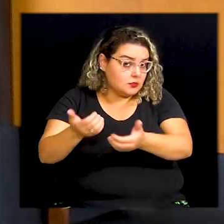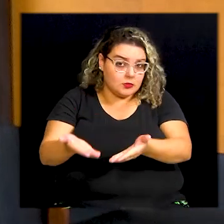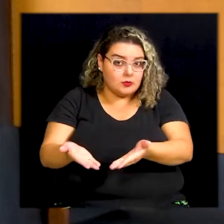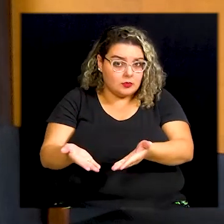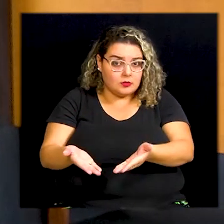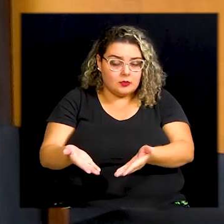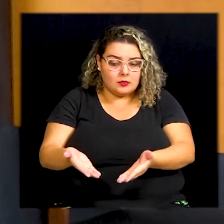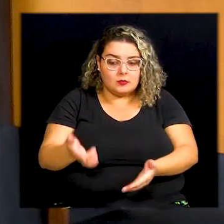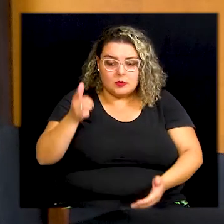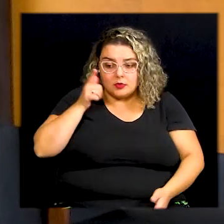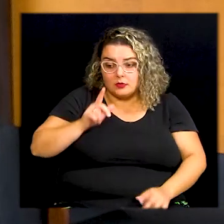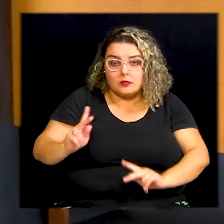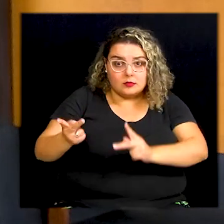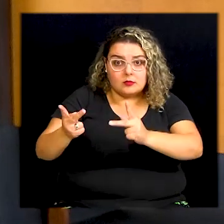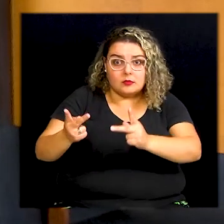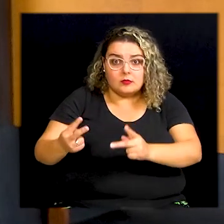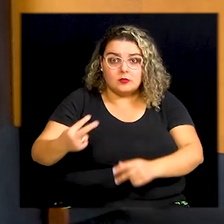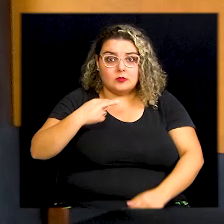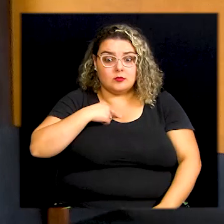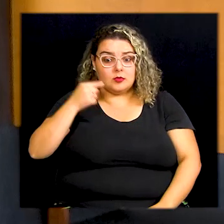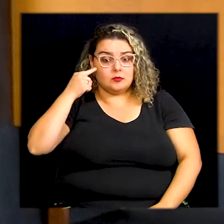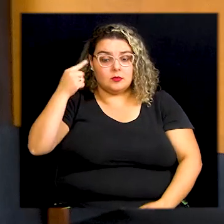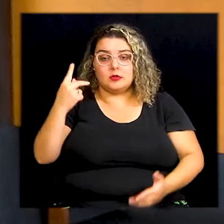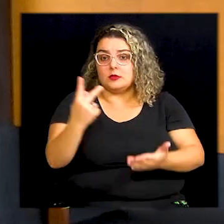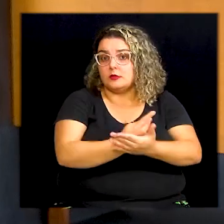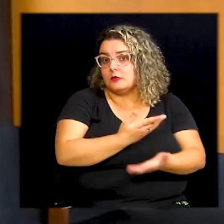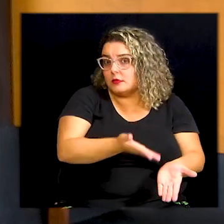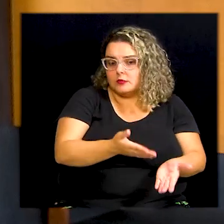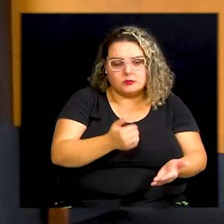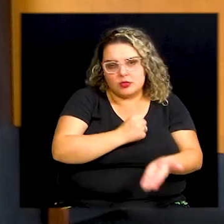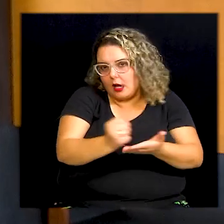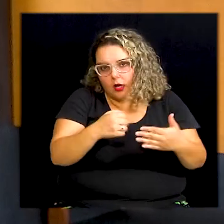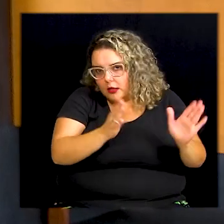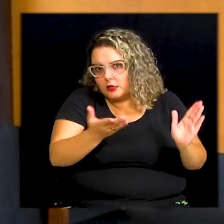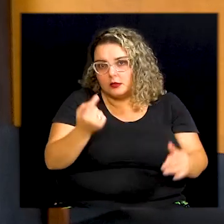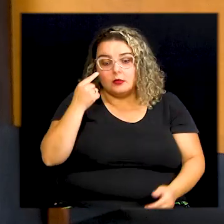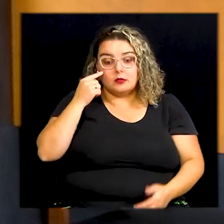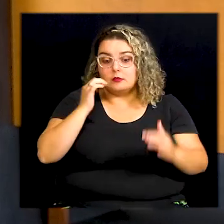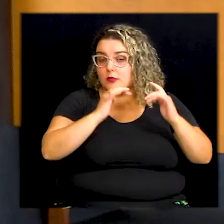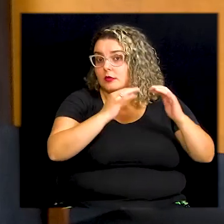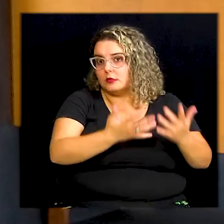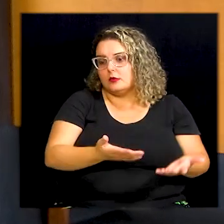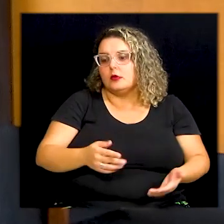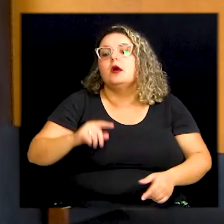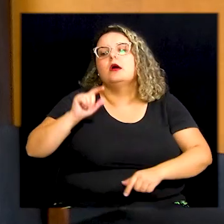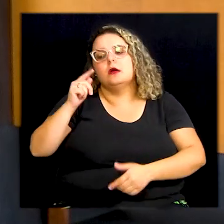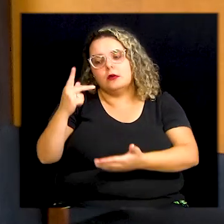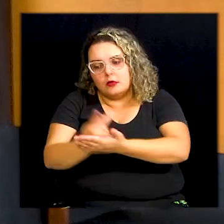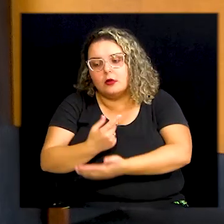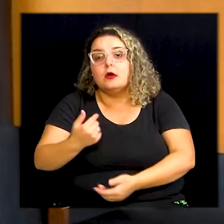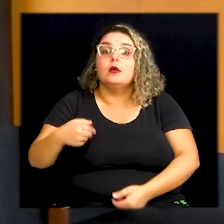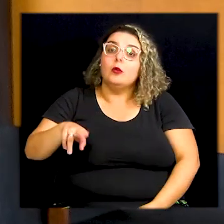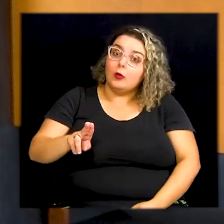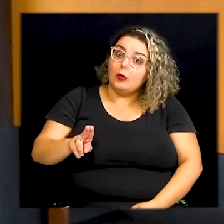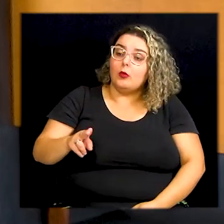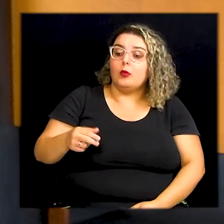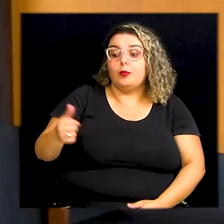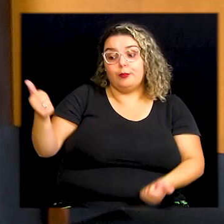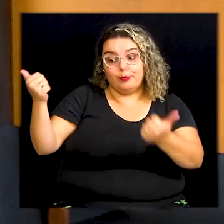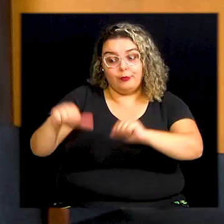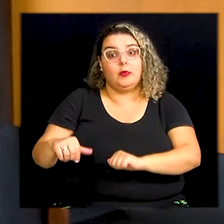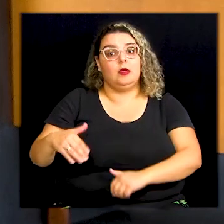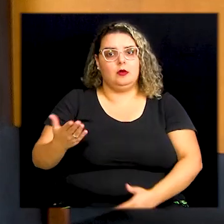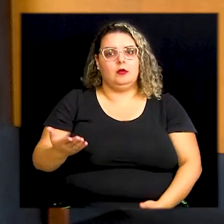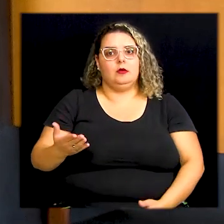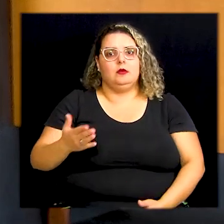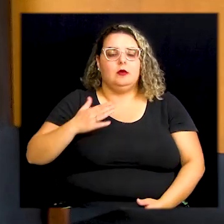jogar pra gente ganhar, não posso ficar pensando naquele erro, porque aquele erro já foi. Se eu ficar pensando, às vezes eu cometo o mesmo ou pior. Então,